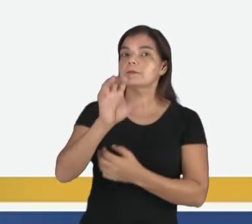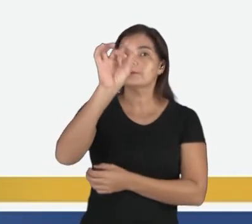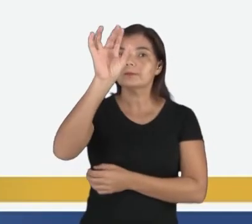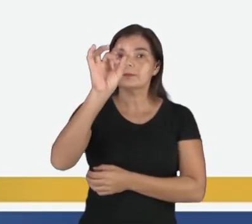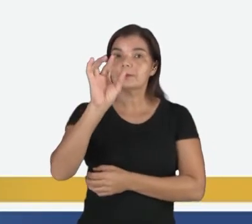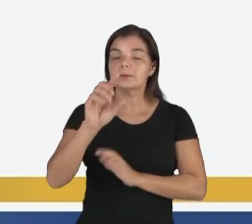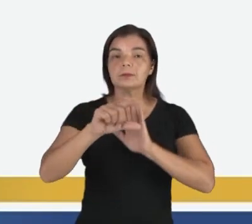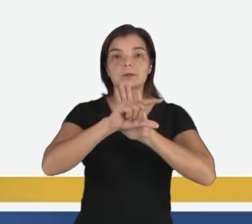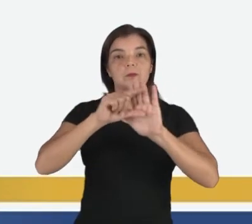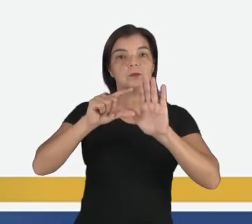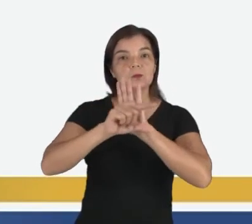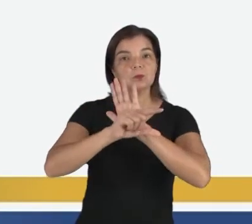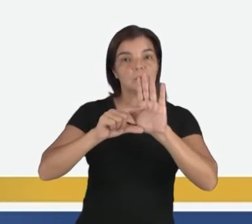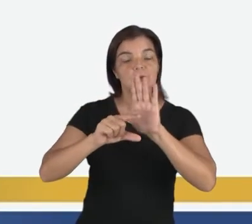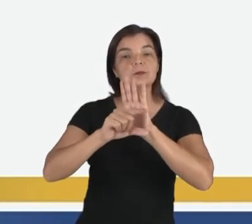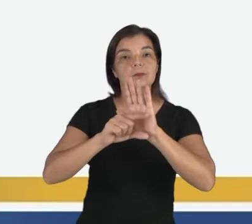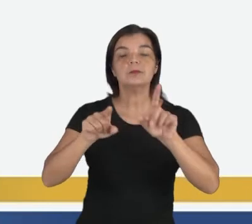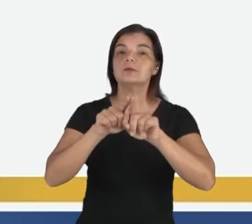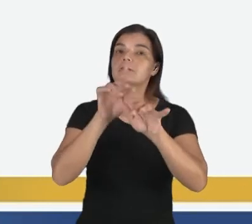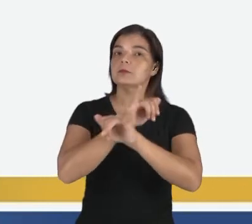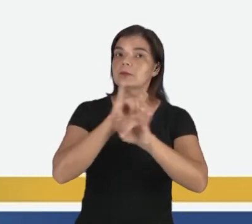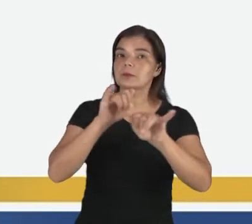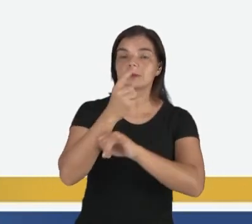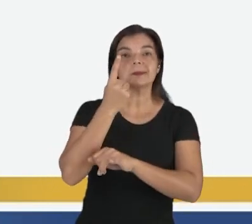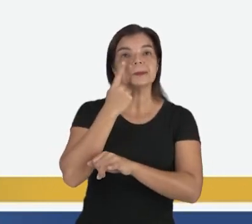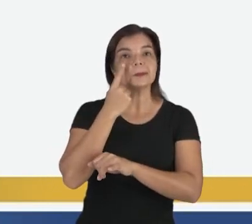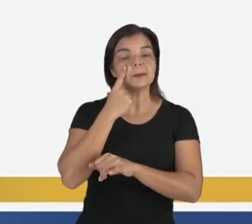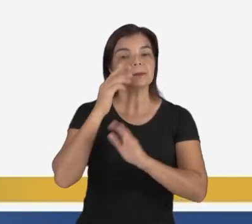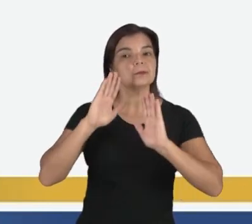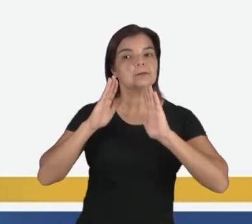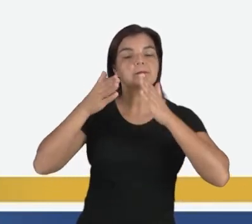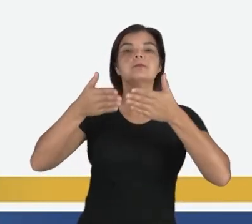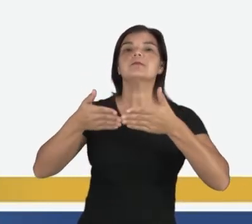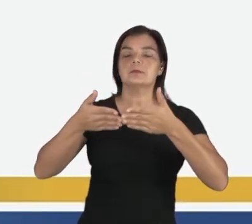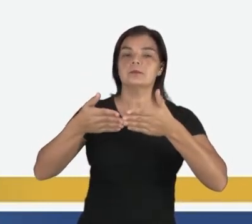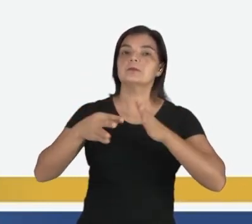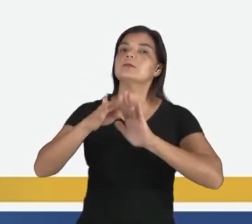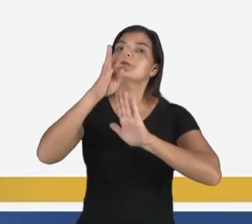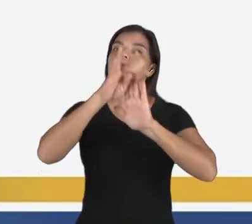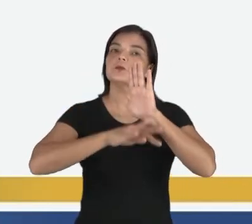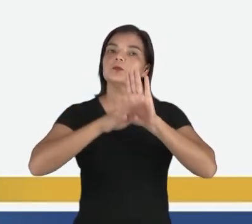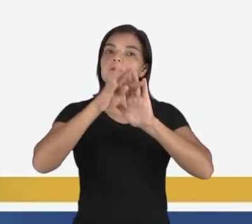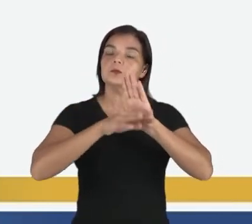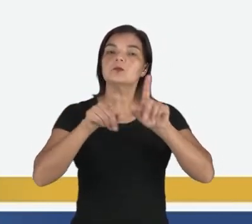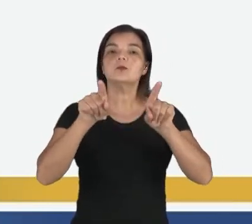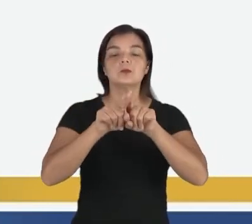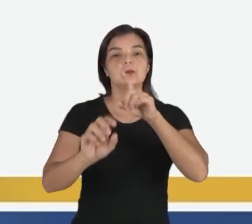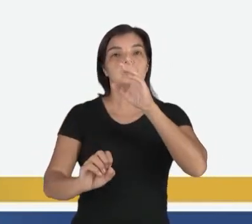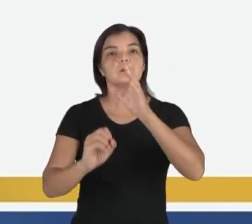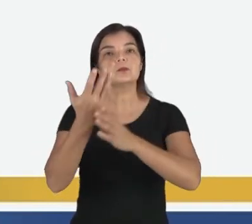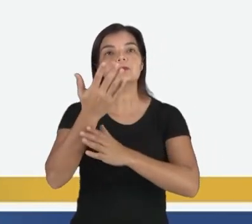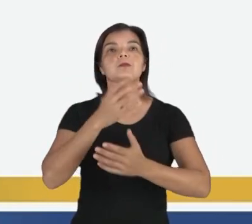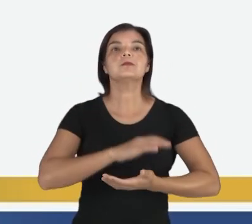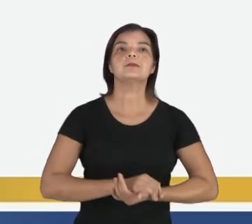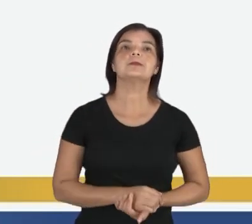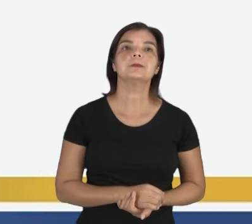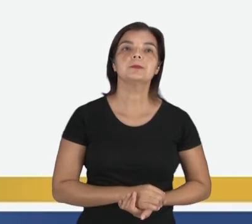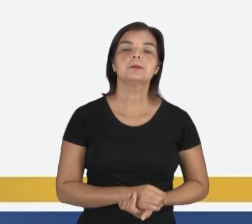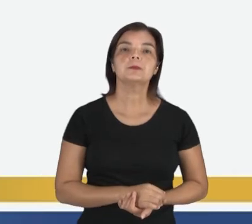cada trecho dessa notícia que nós lemos, voltado para o tema e para os